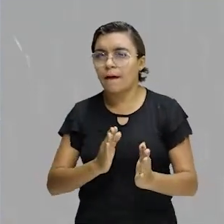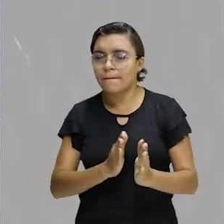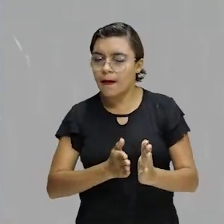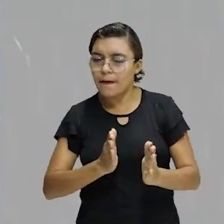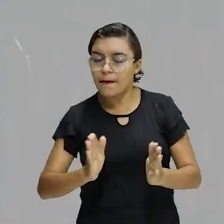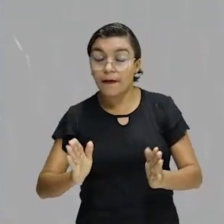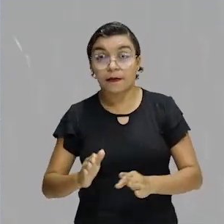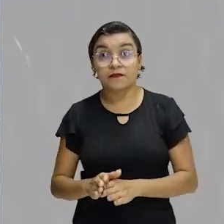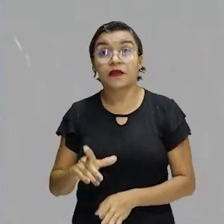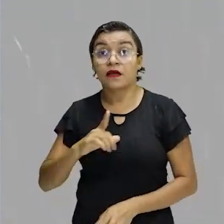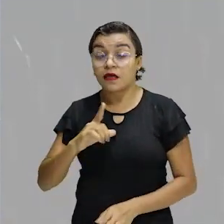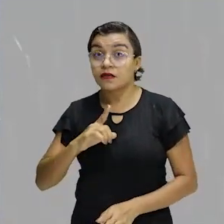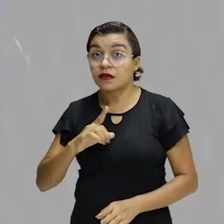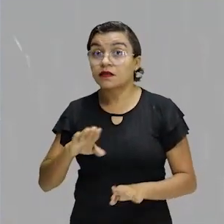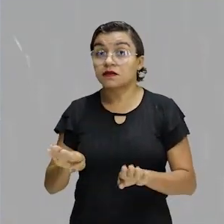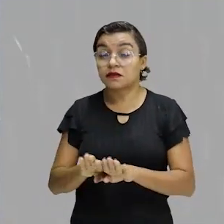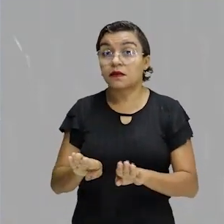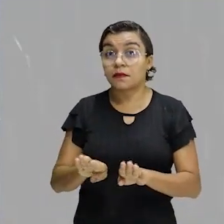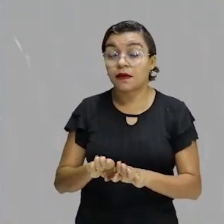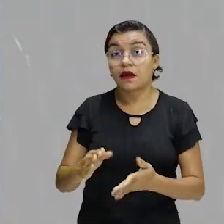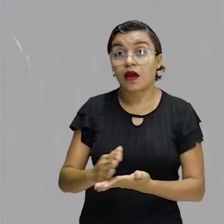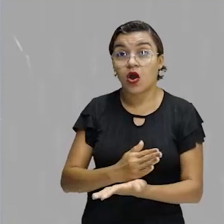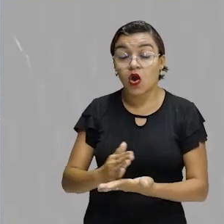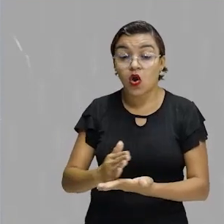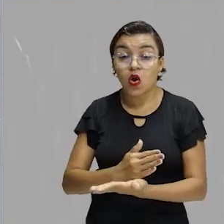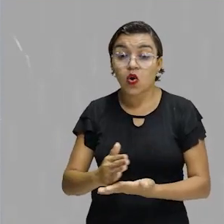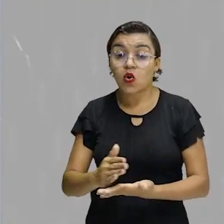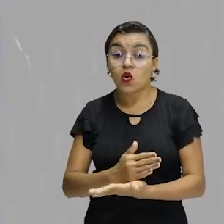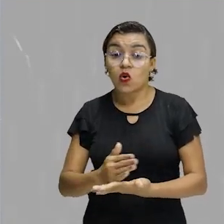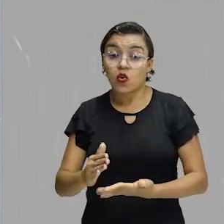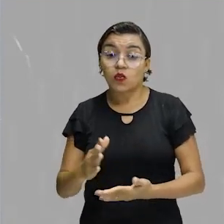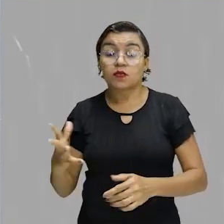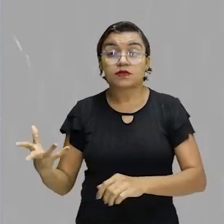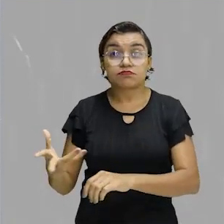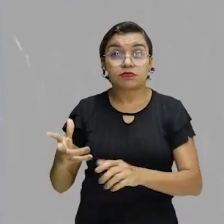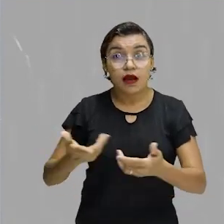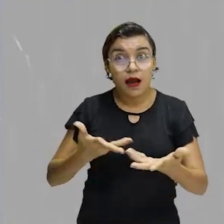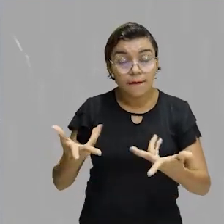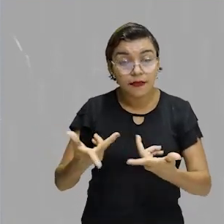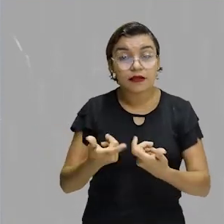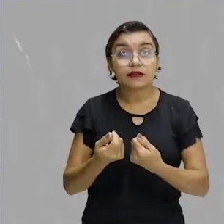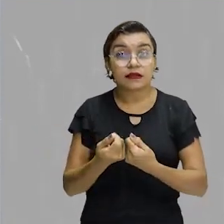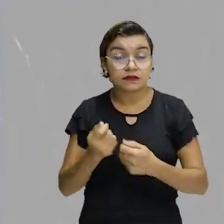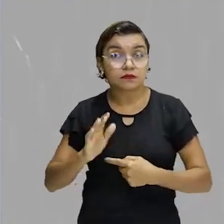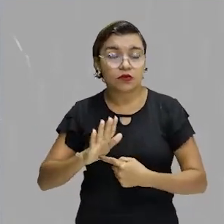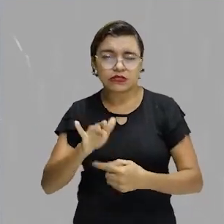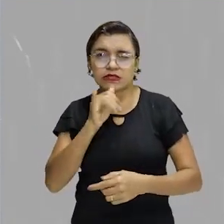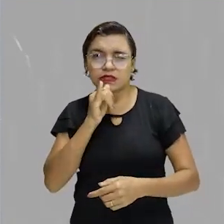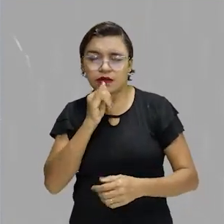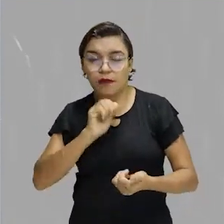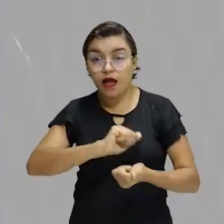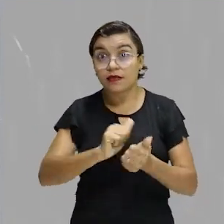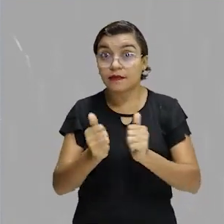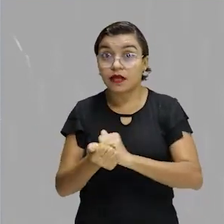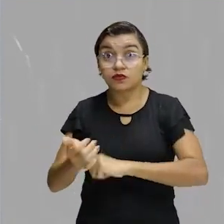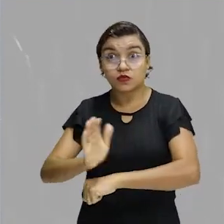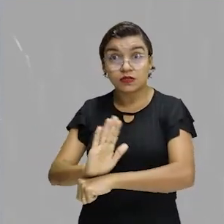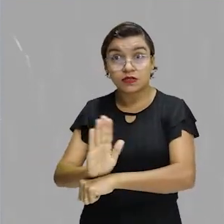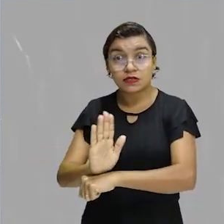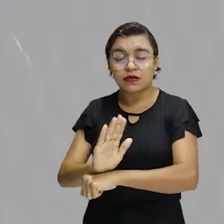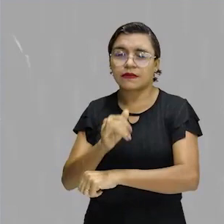alguns recursos, principalmente quando você tem um texto narrativo que depois é adaptado para o cinema. Então, você pode ter, por exemplo,